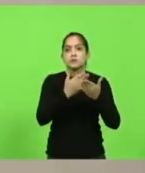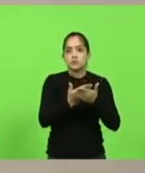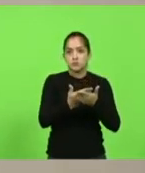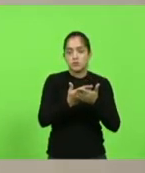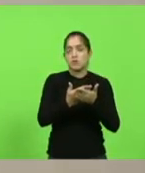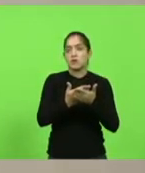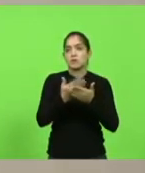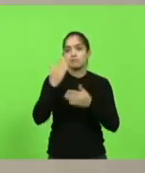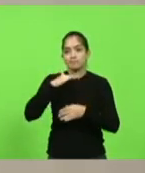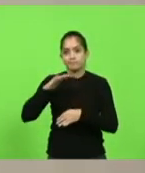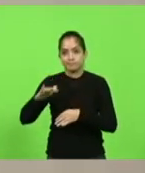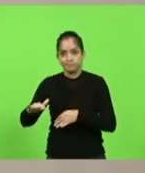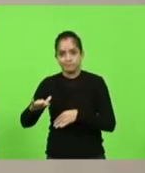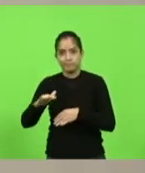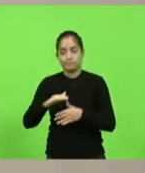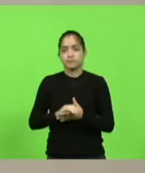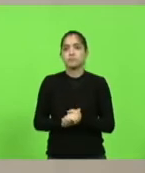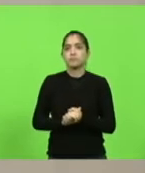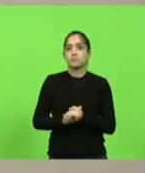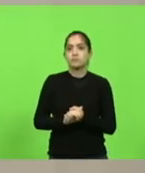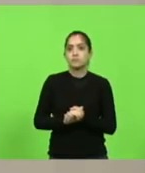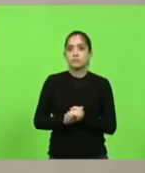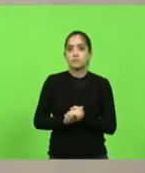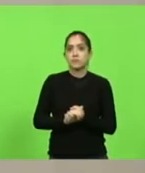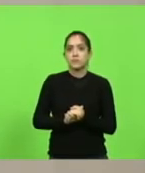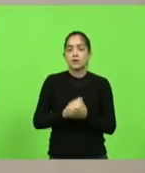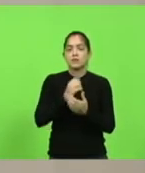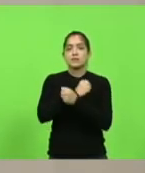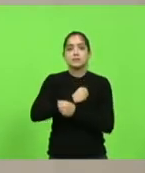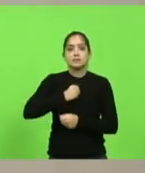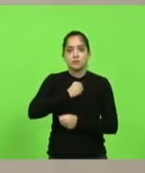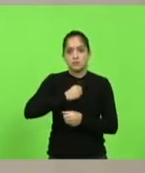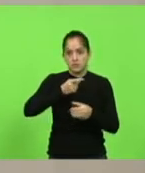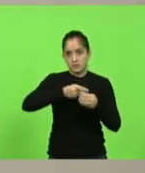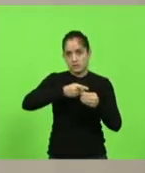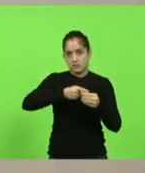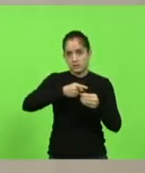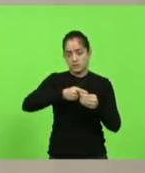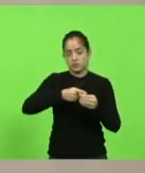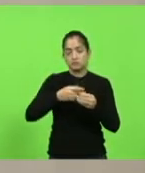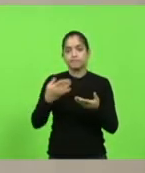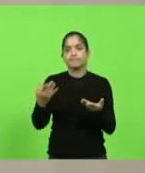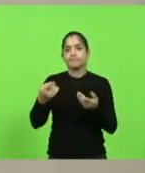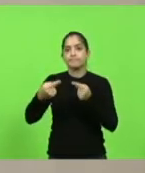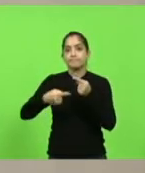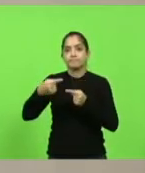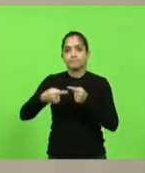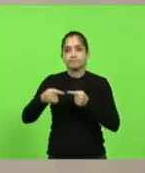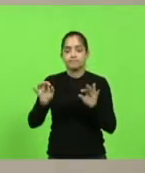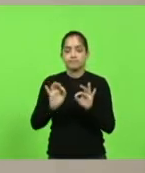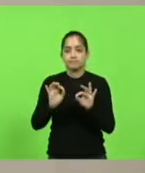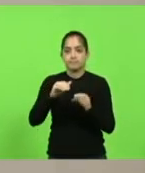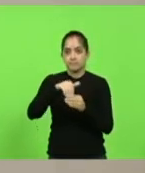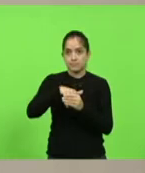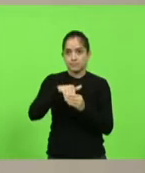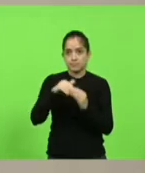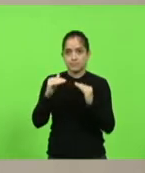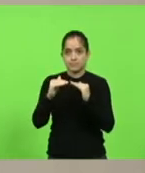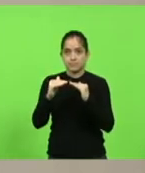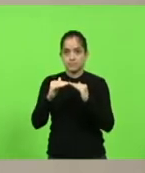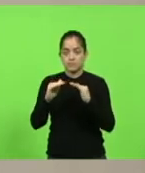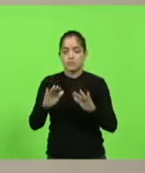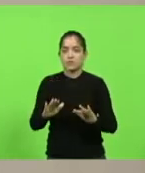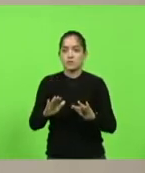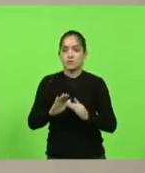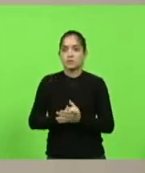Infância Aquarela, localizada no município de Saudades. Em discussão. Não havendo quem queira discutir, em votação. Deputados que aprovam, permaneçam como